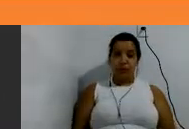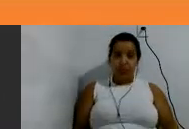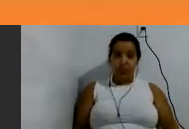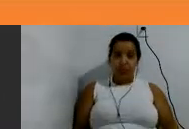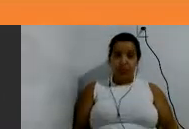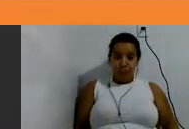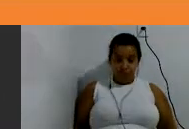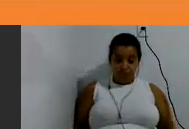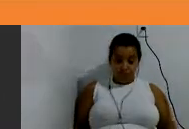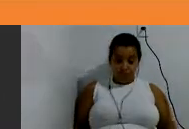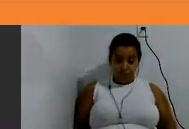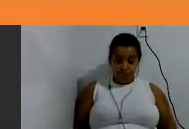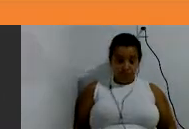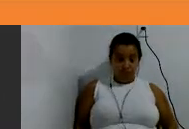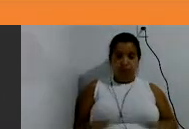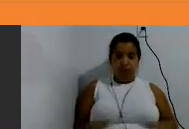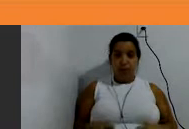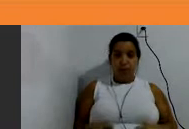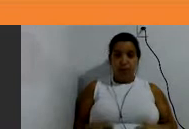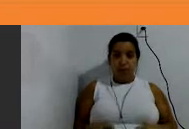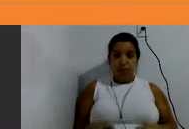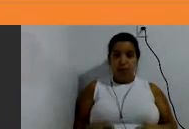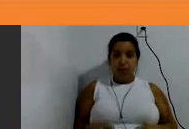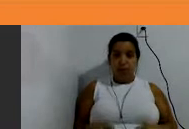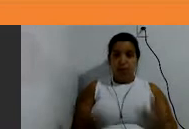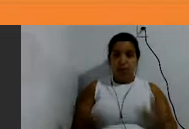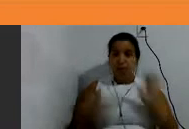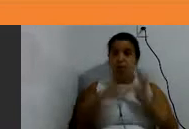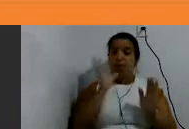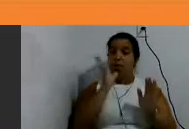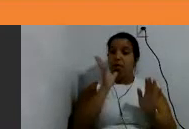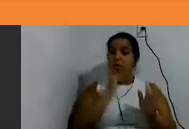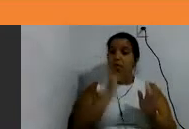Oi? O tempo demora muito mais tempo.